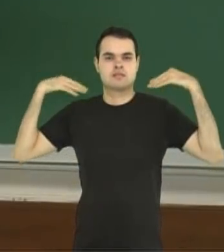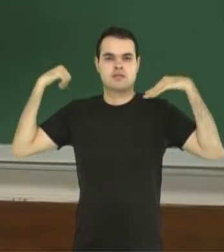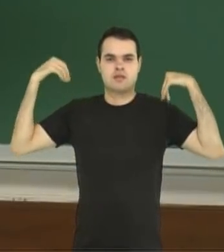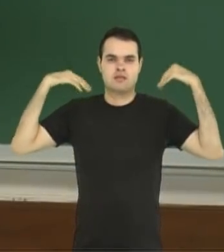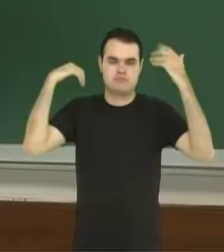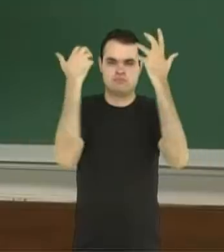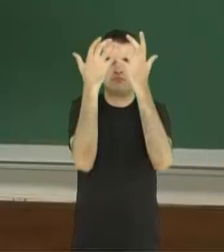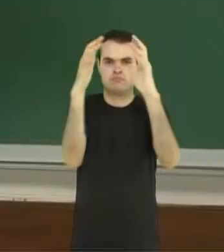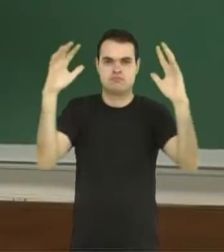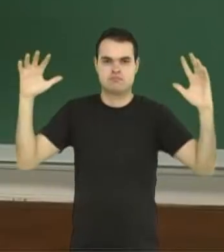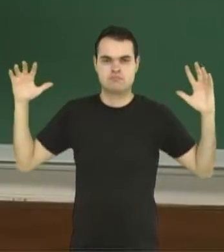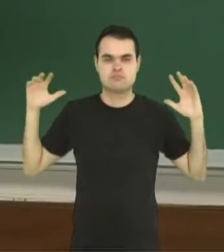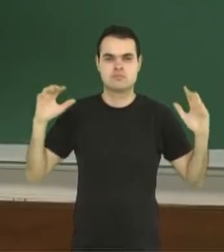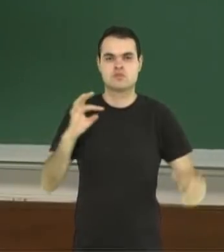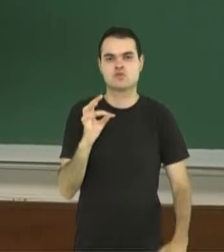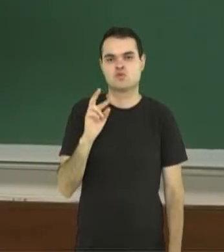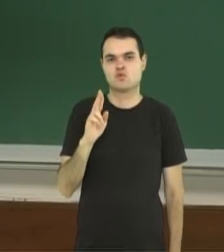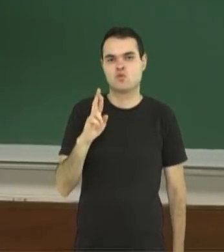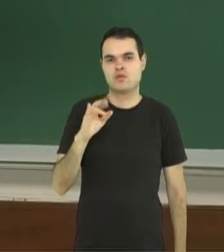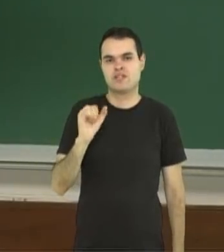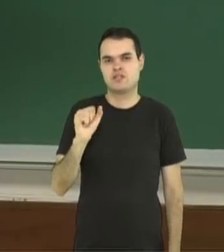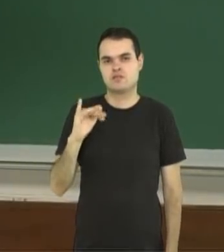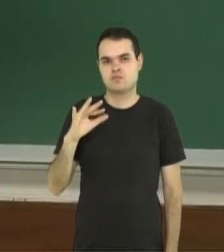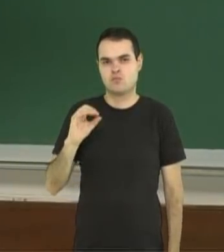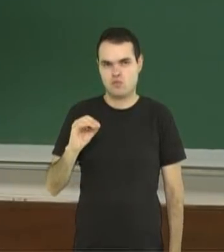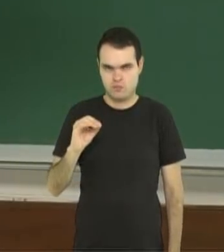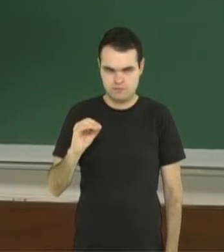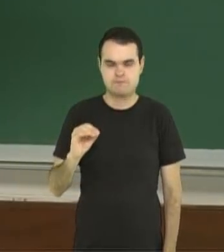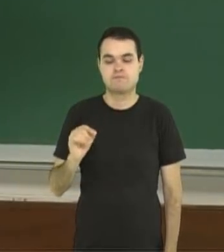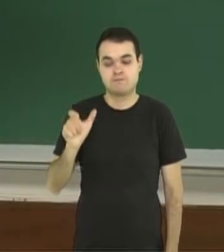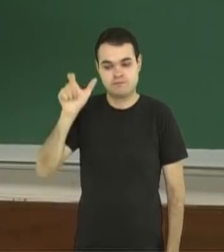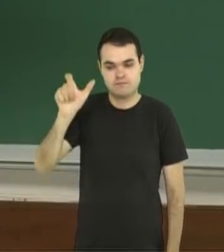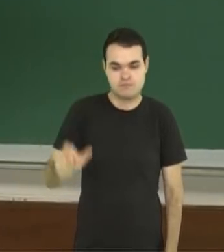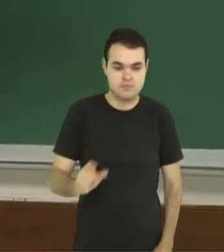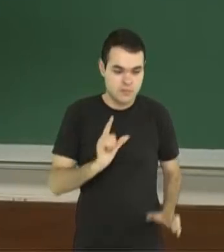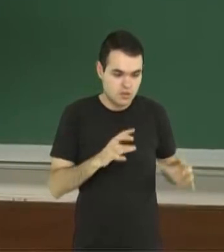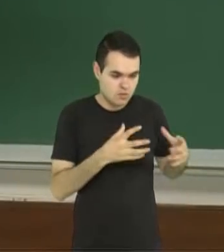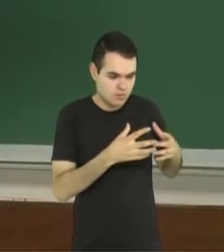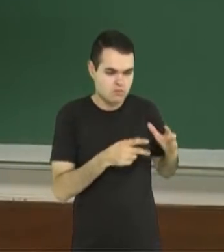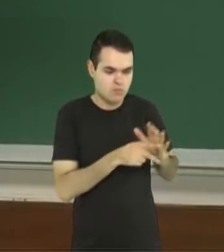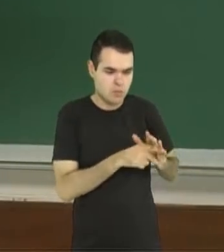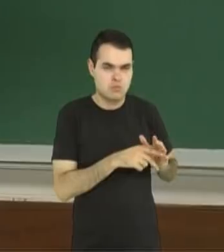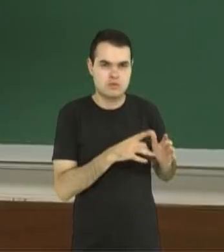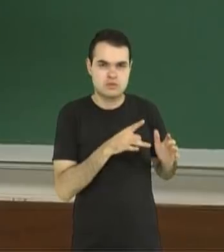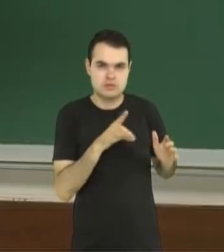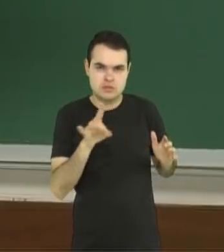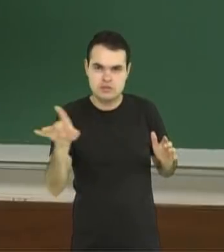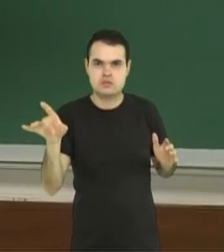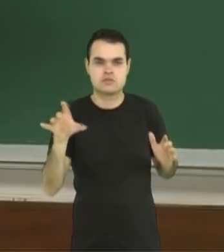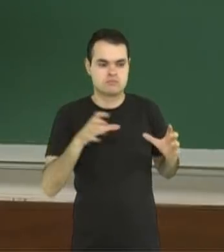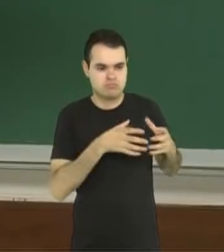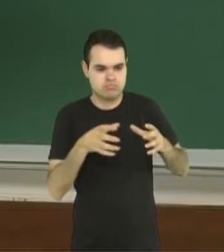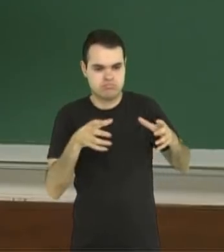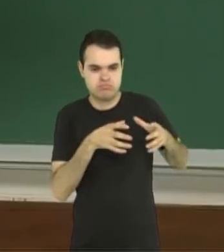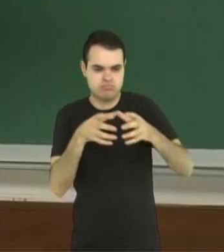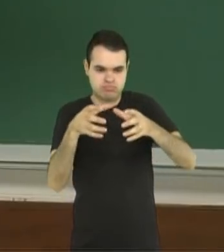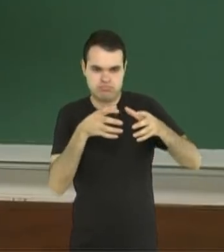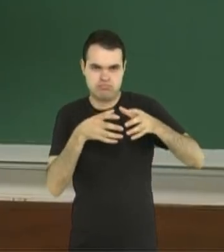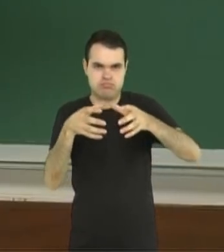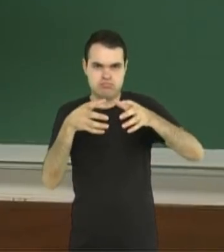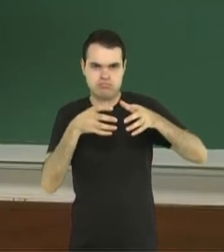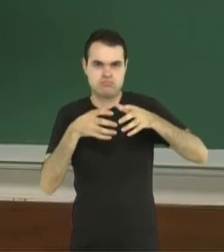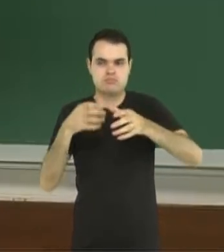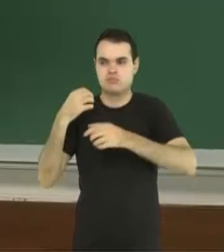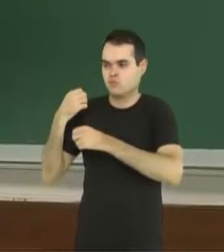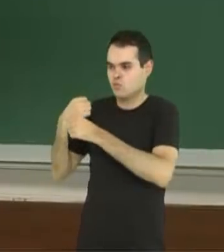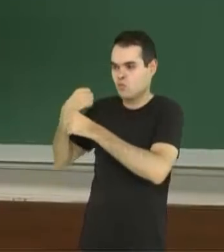realizou, né, que ele trabalha como guia turístico e esses grupos completados com 14 pessoas passaram por ele aí, né, durante todo